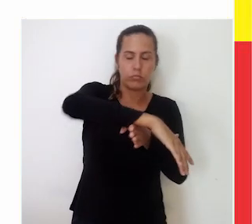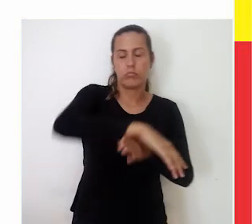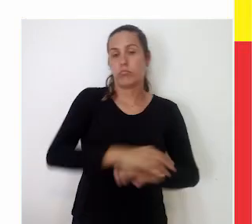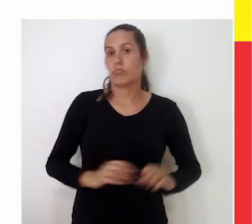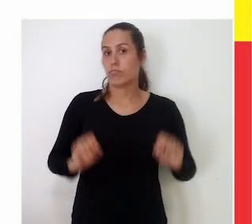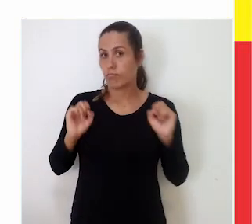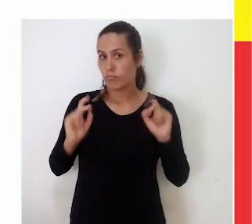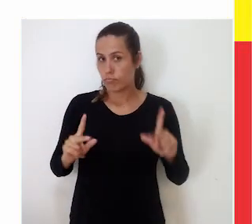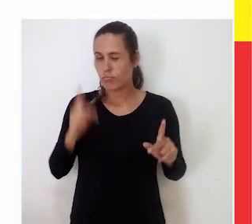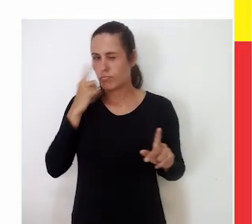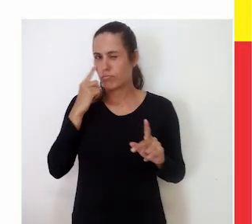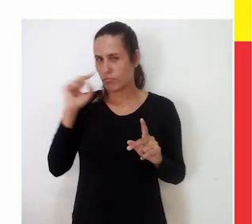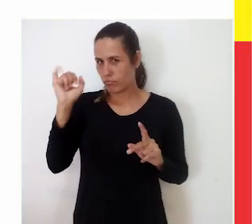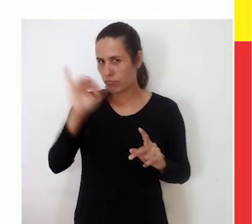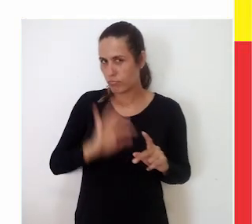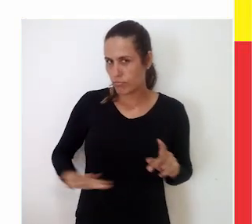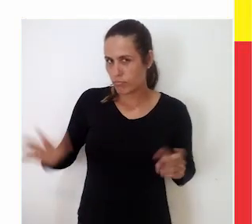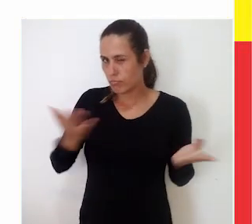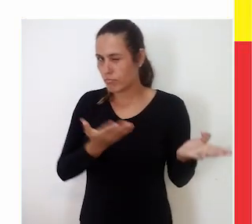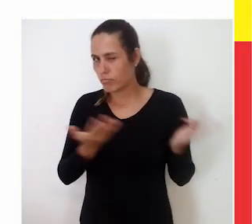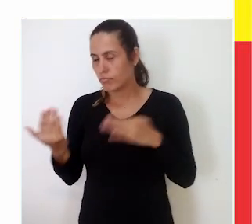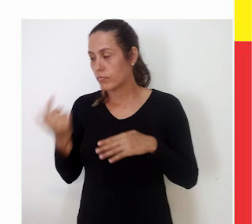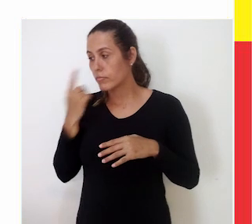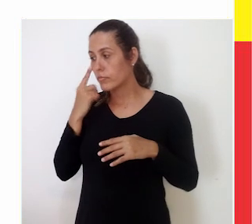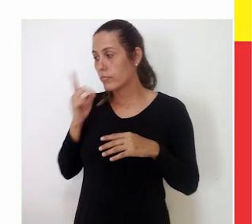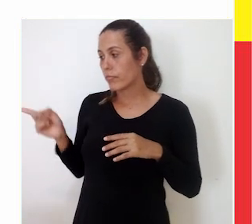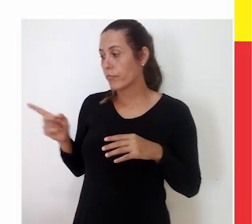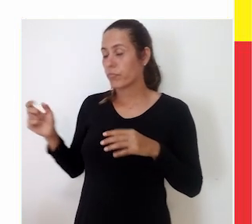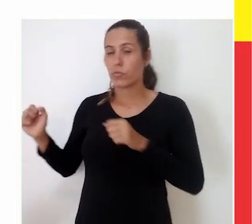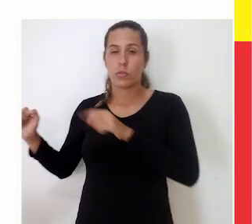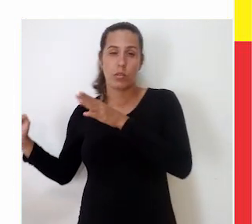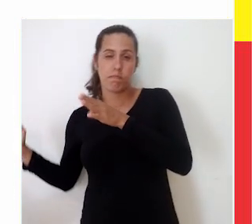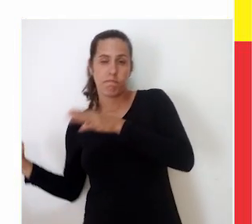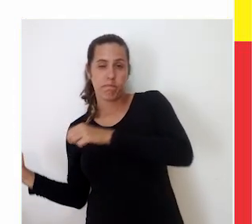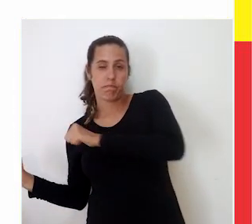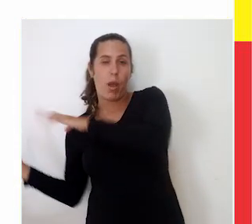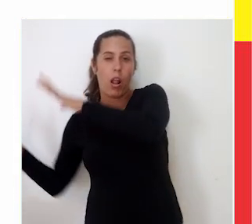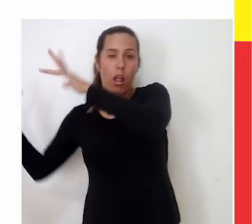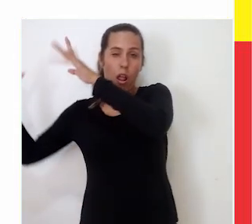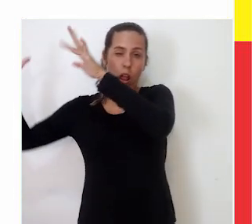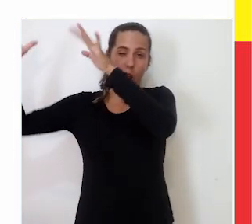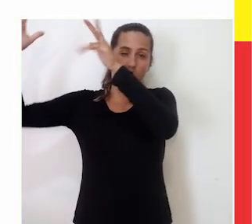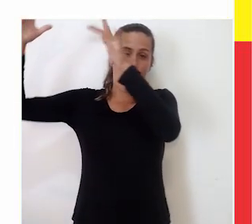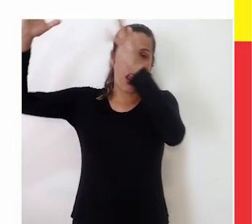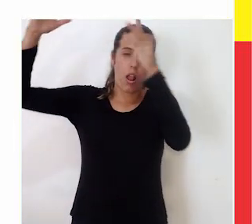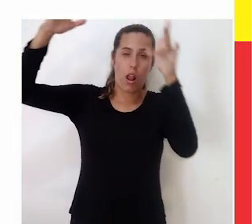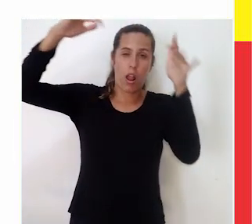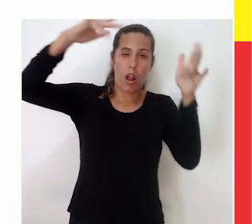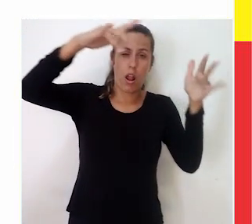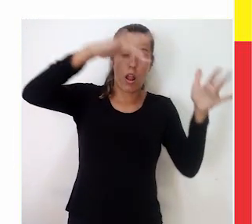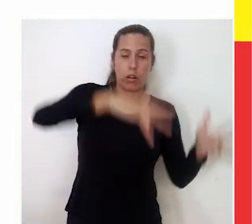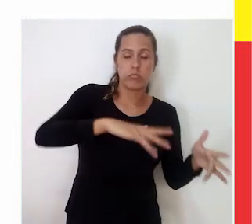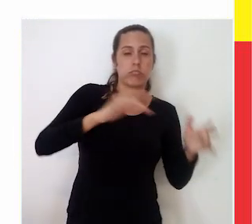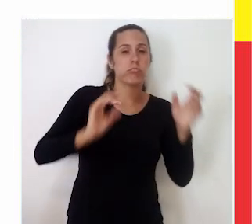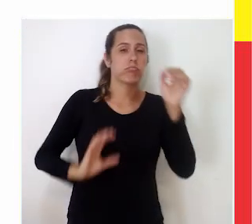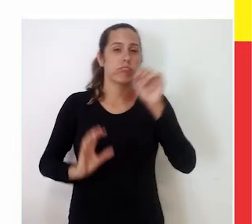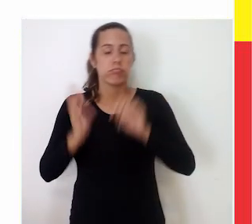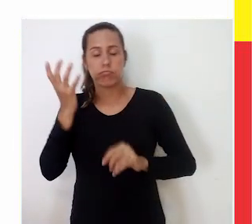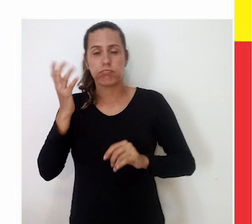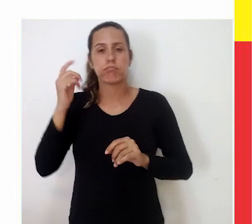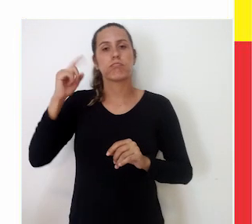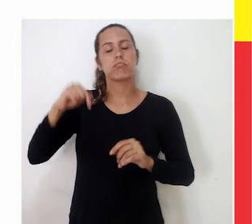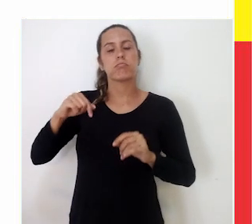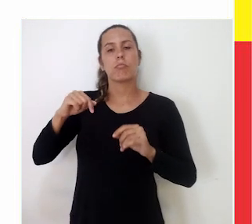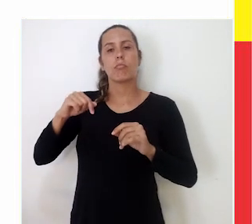hein? Vamos ler a imagem. São ondas gigantes, provocadas por fenômenos